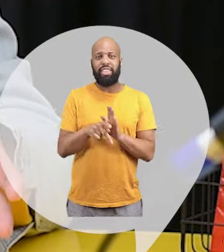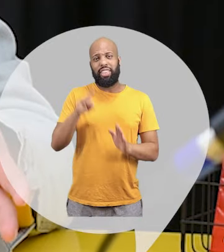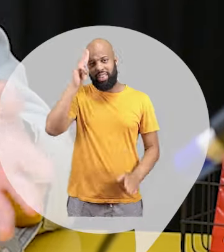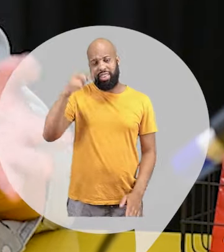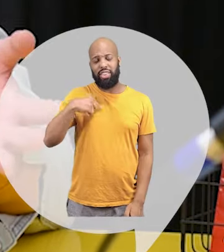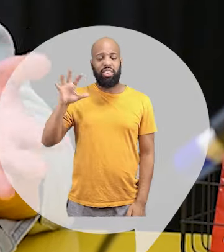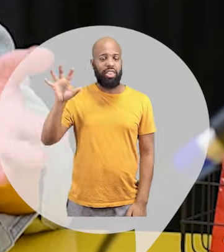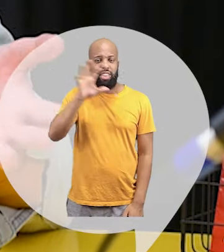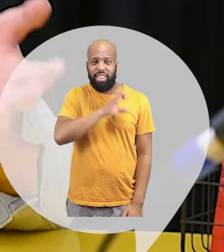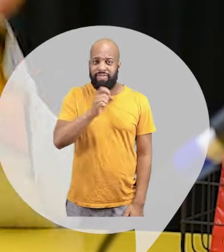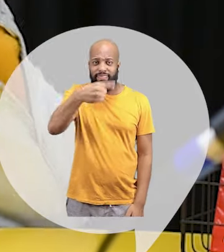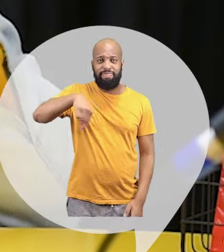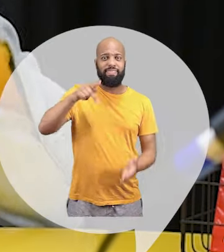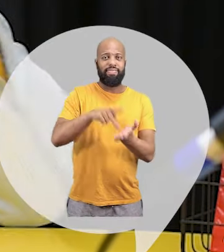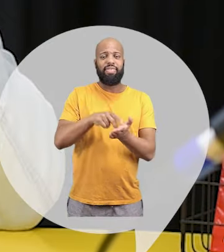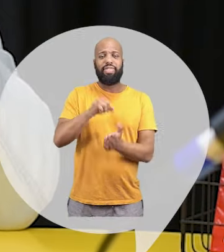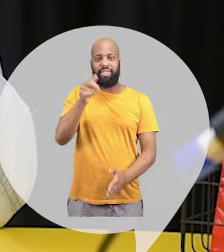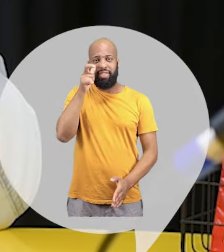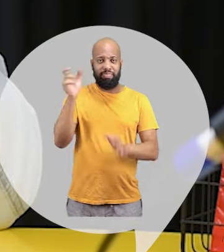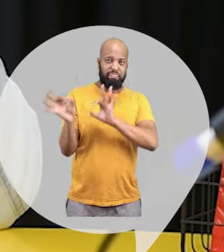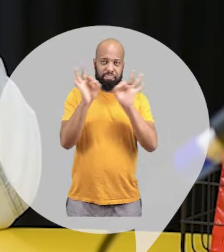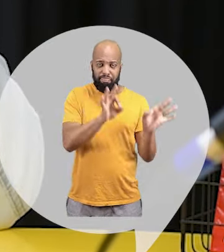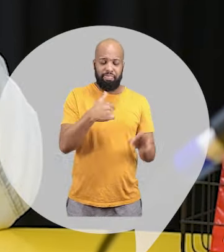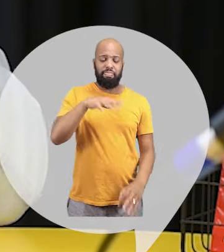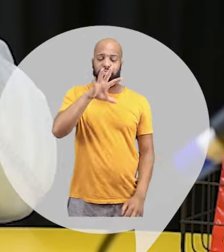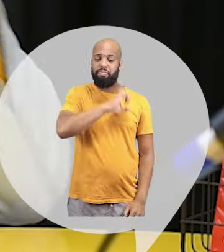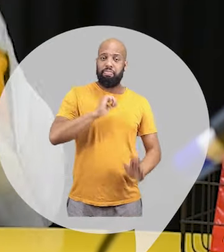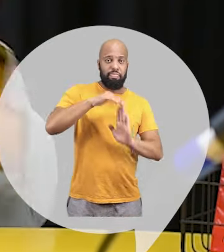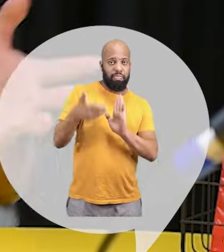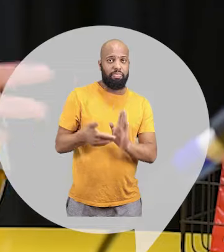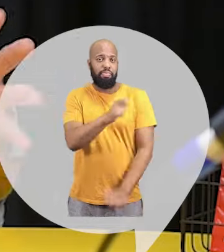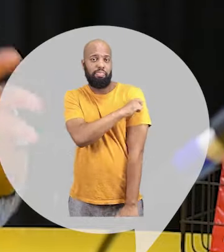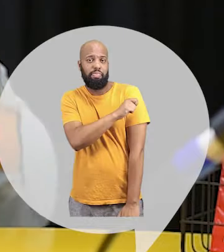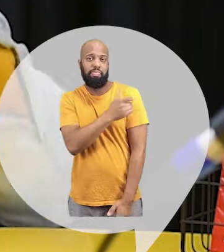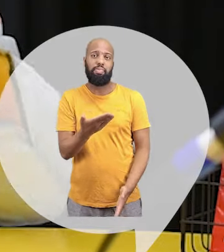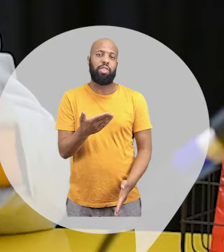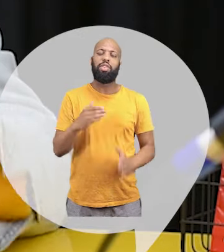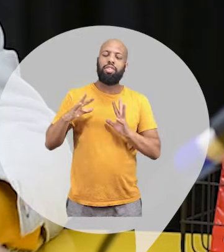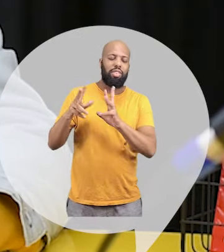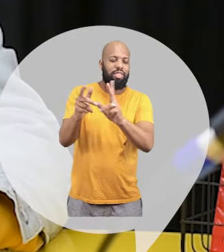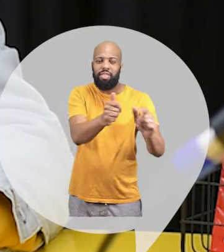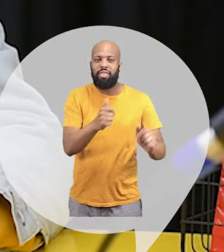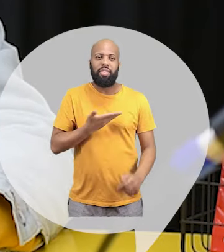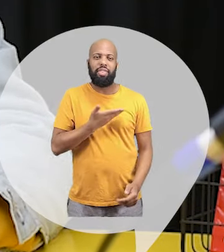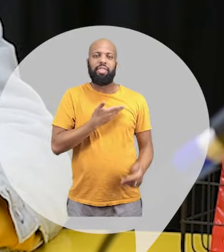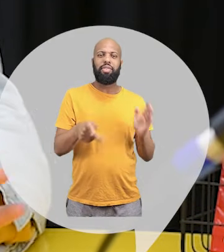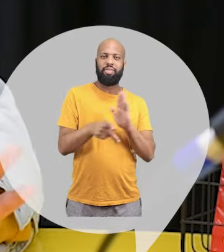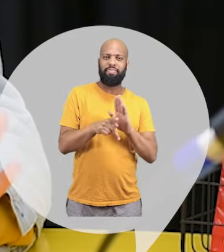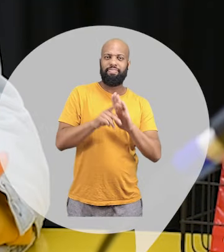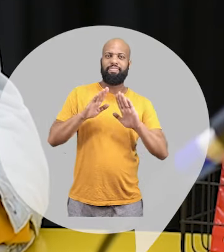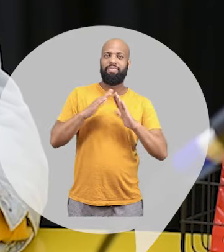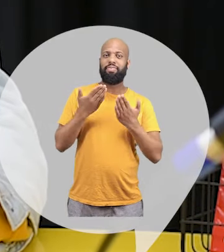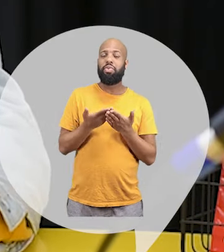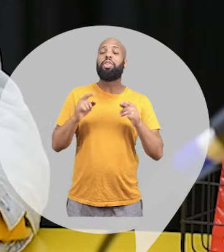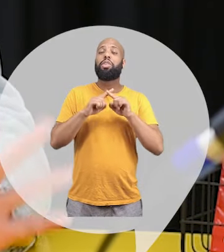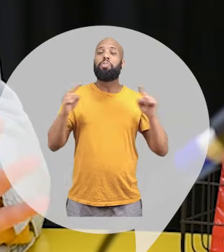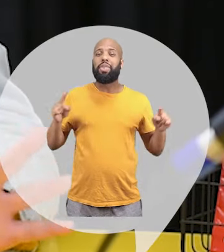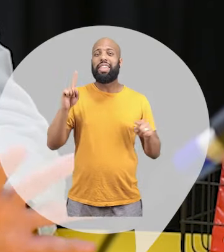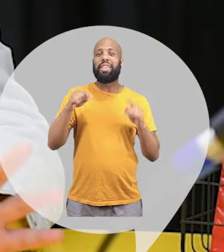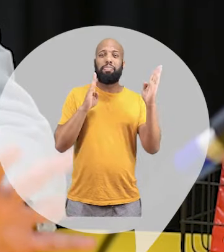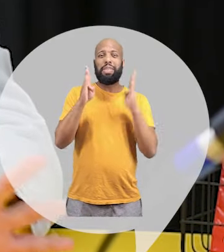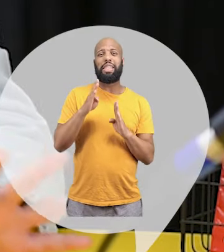Oi amo todos vocês e alguém se você estiver vindo amo todos meus amigos que eu fiz na faculdade de história mas foi a época